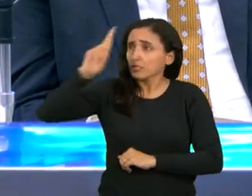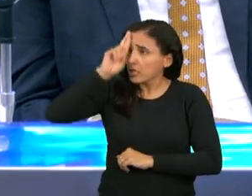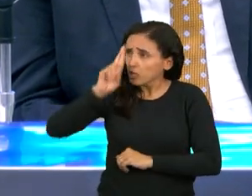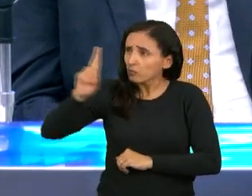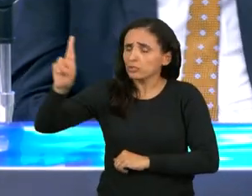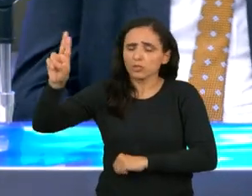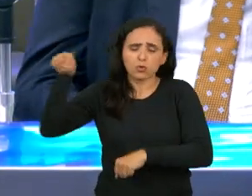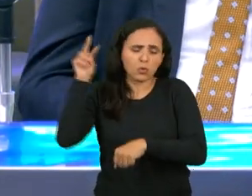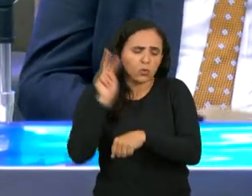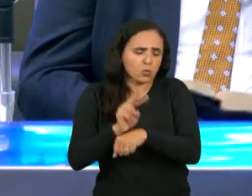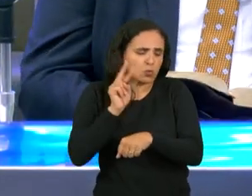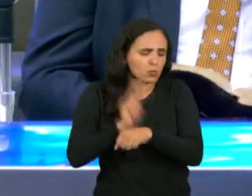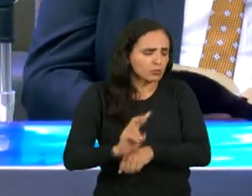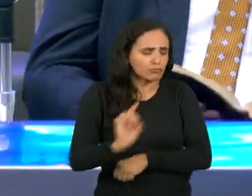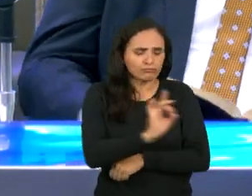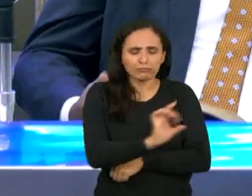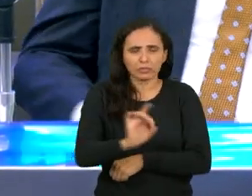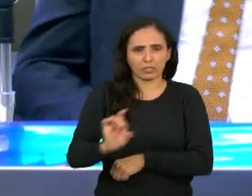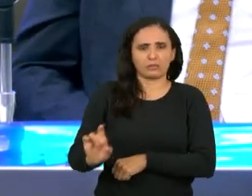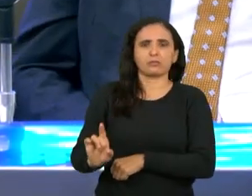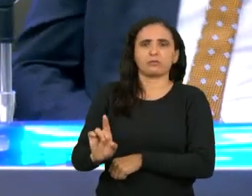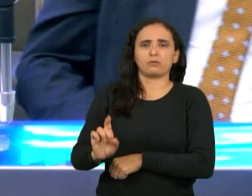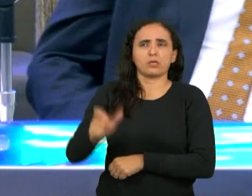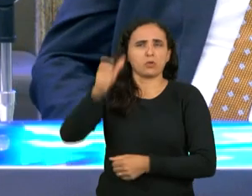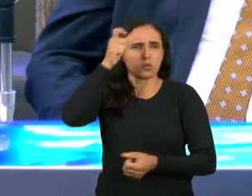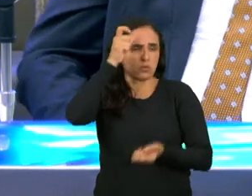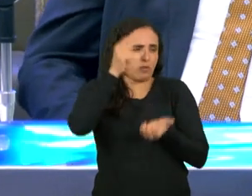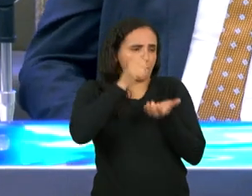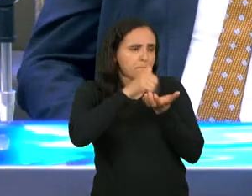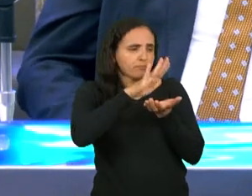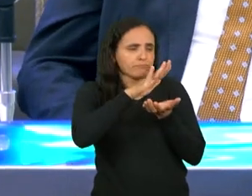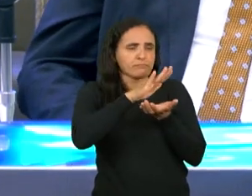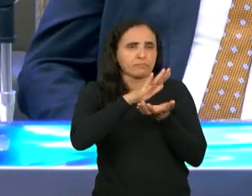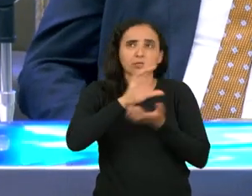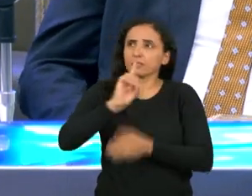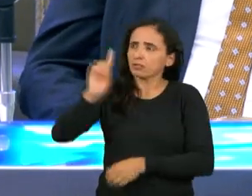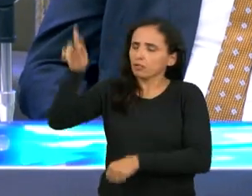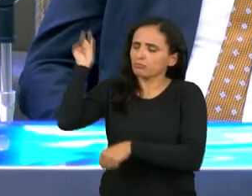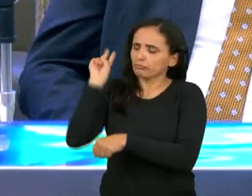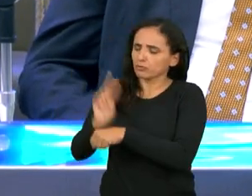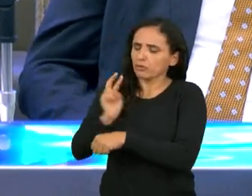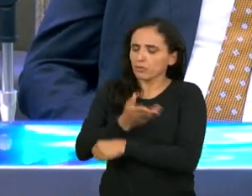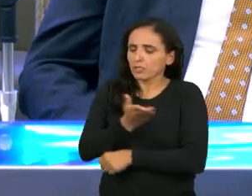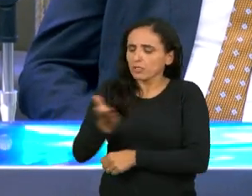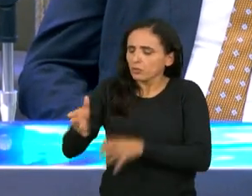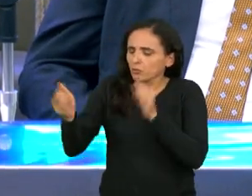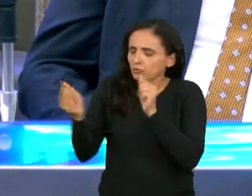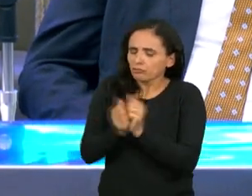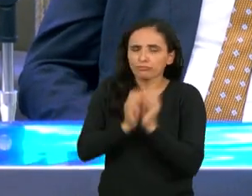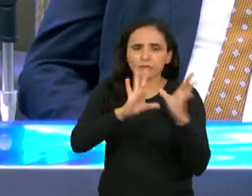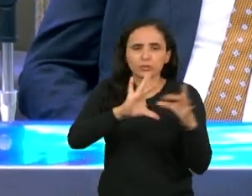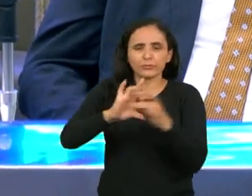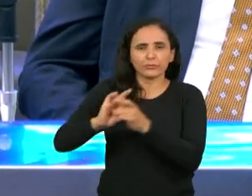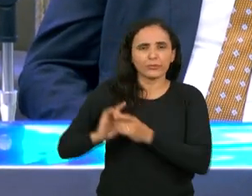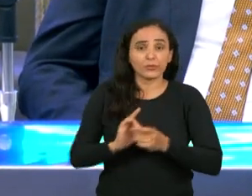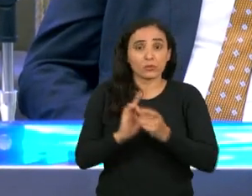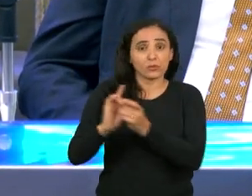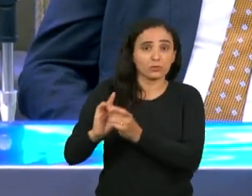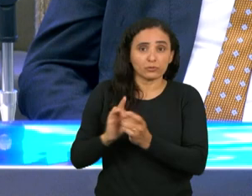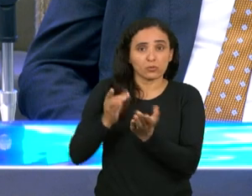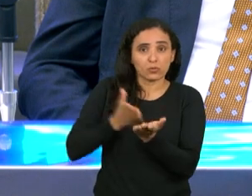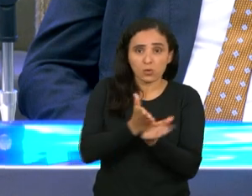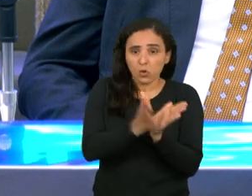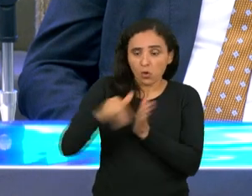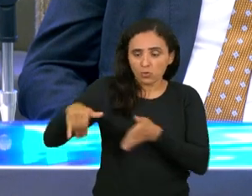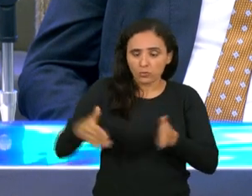livre dos laços malignos e que eles possam permanecer firmes no caminho